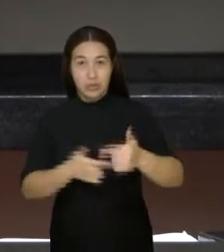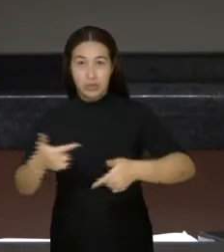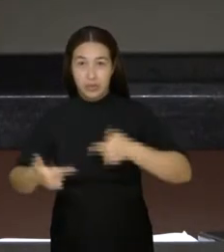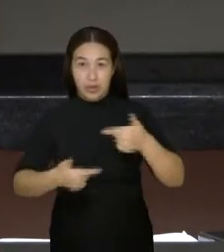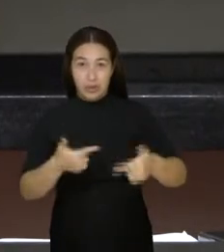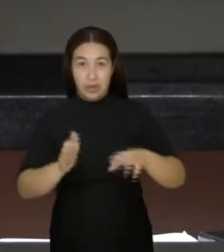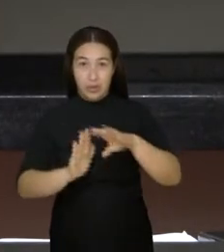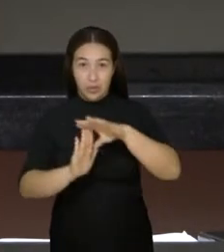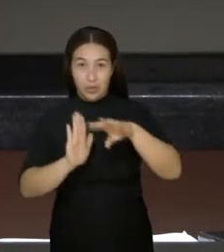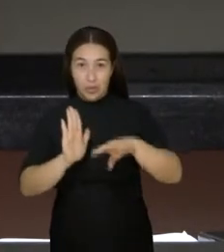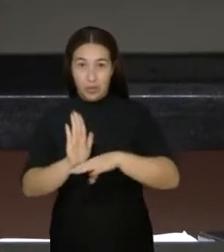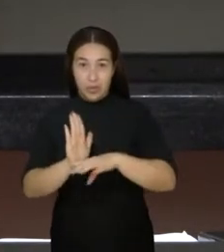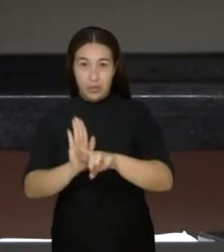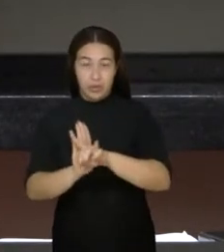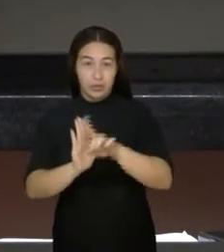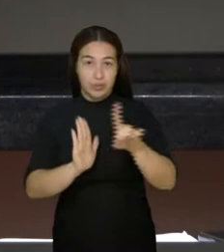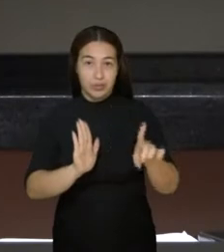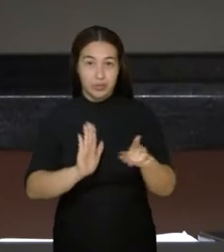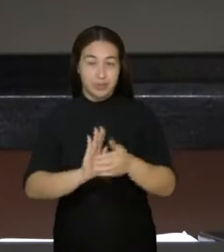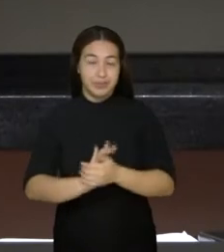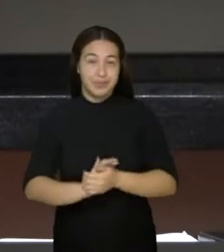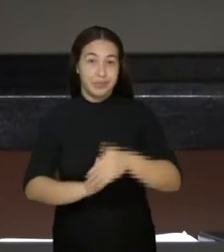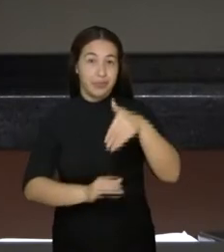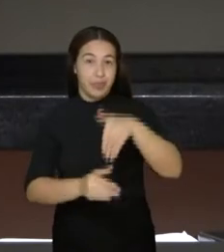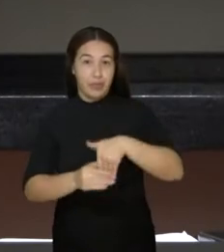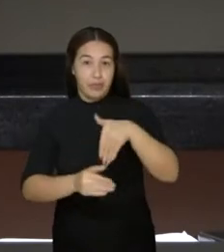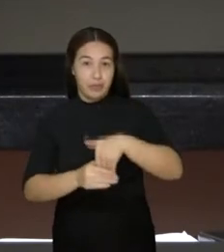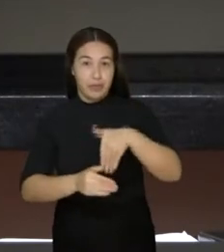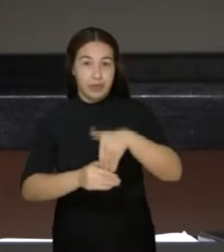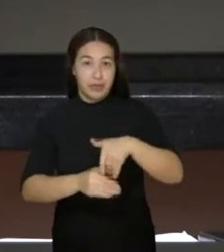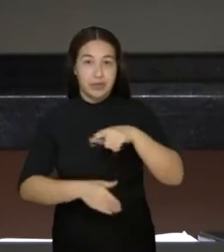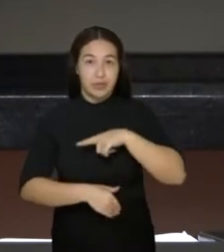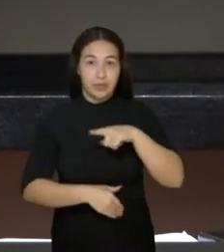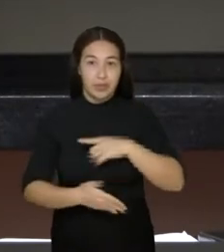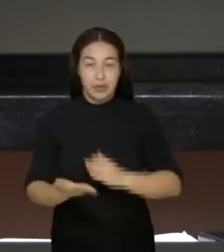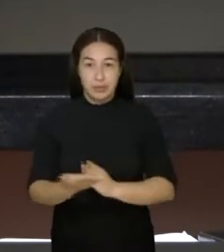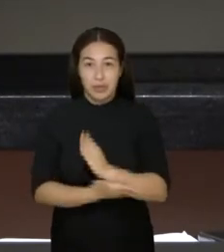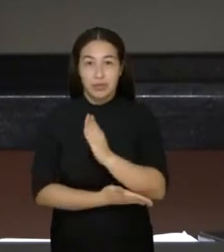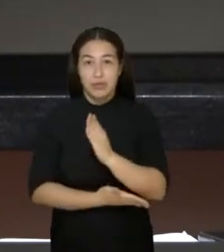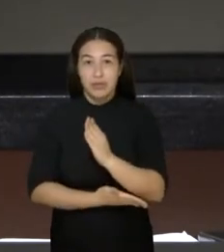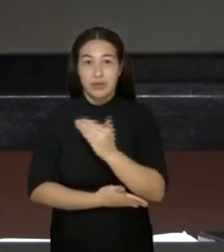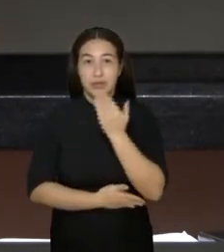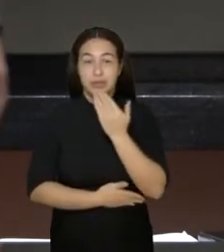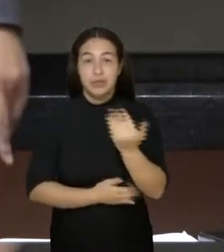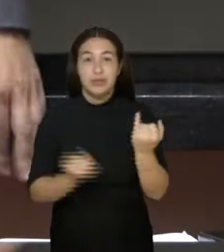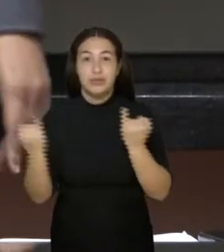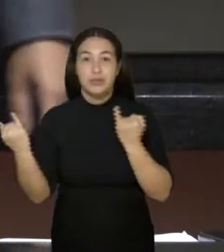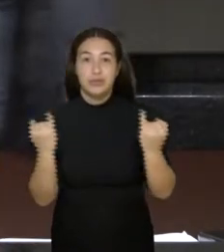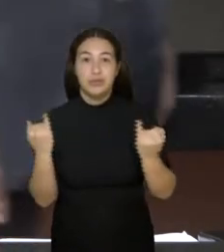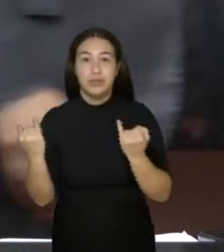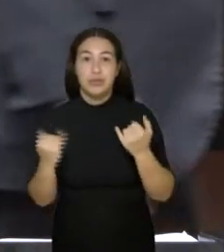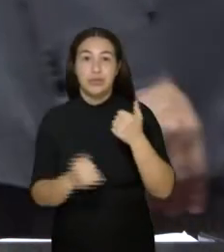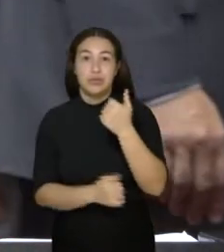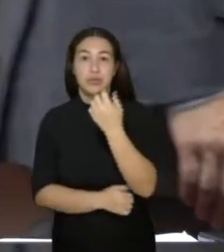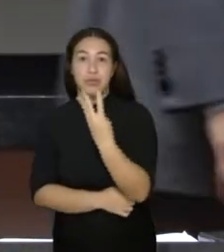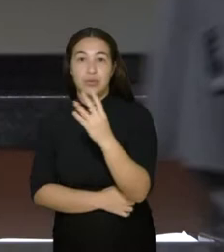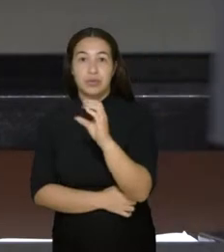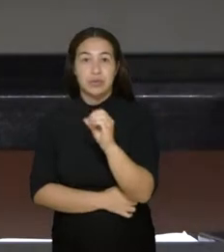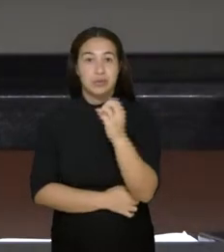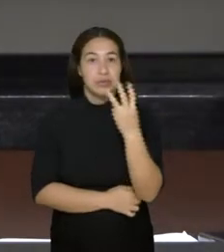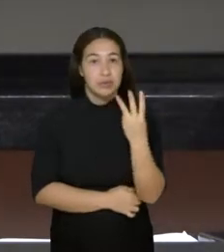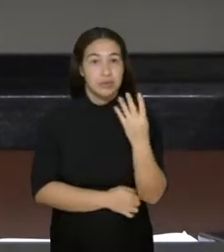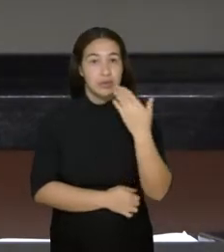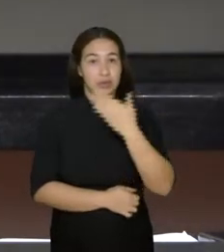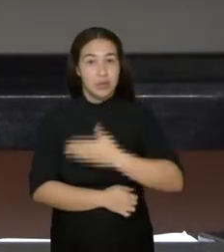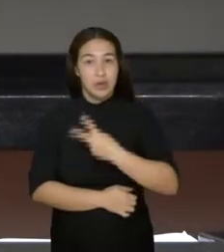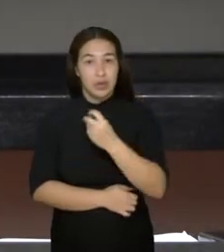Ordem do dia que teve votação em votação foram aprovados o pedido de informação 403/202 e